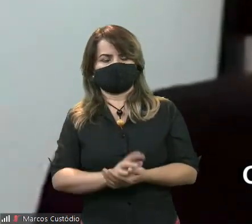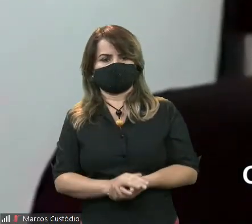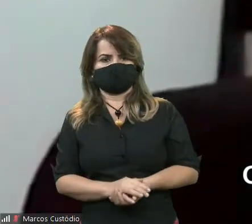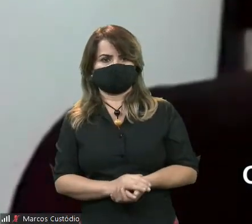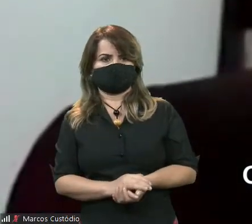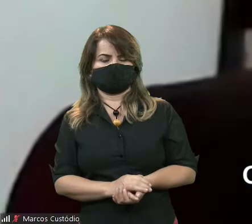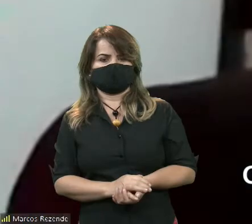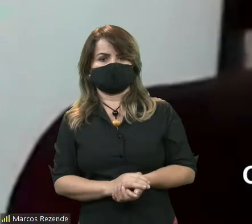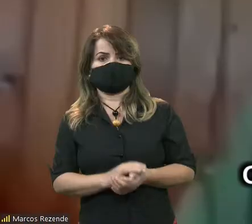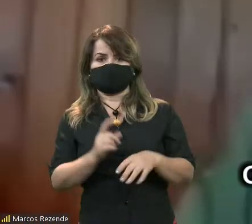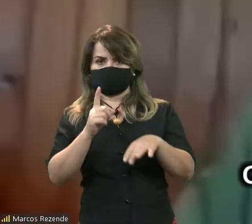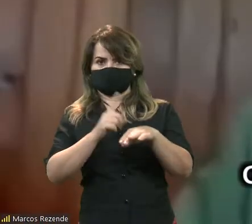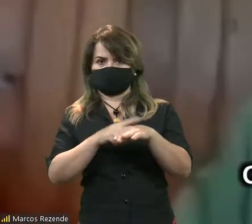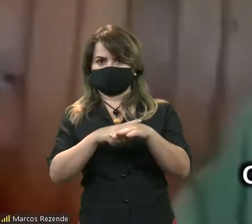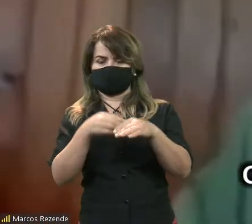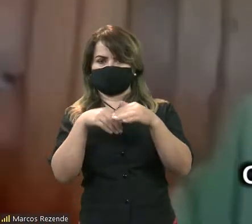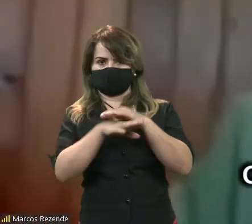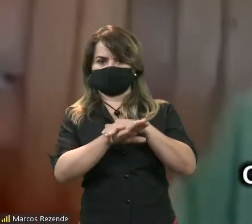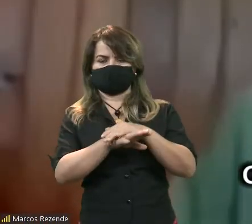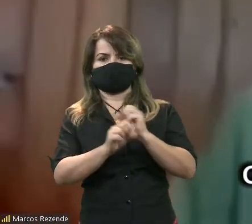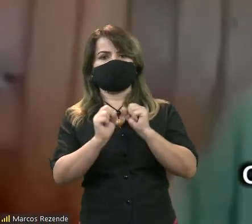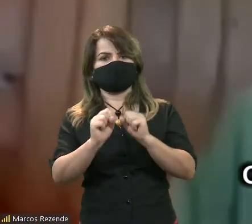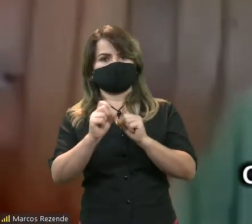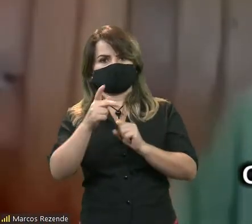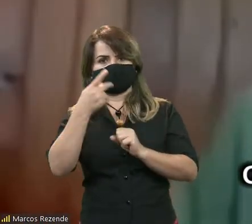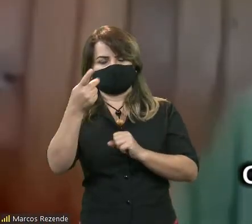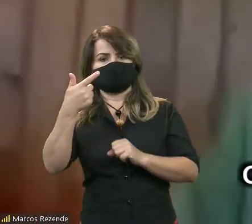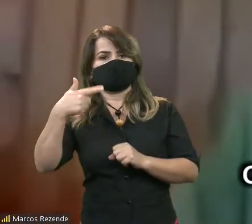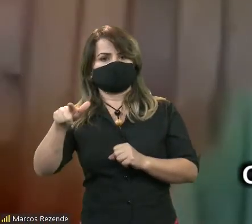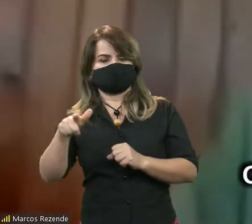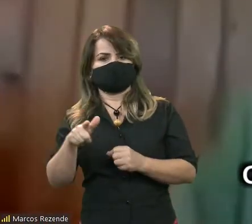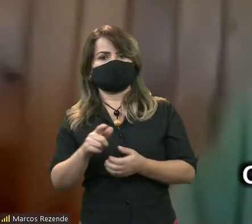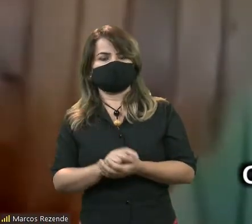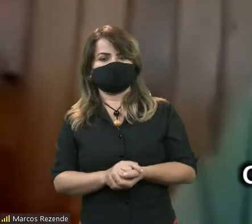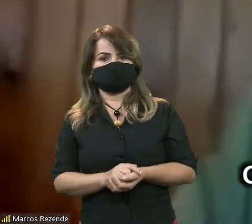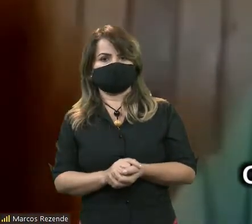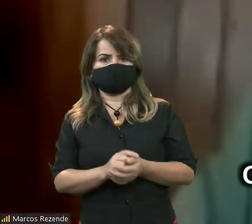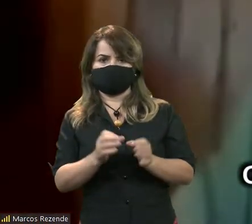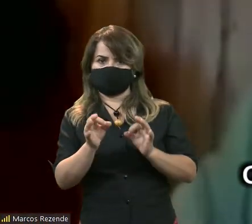Tempo de Vossa Excelência será preservado, o projeto continua em discussão.